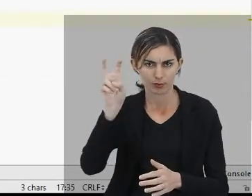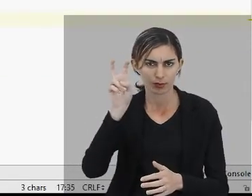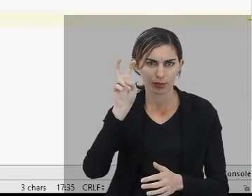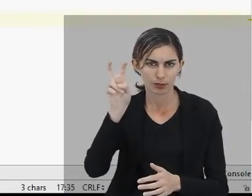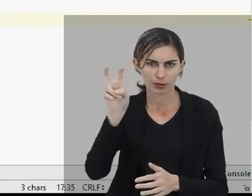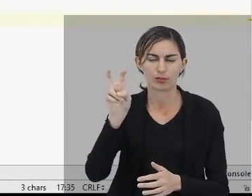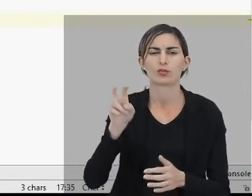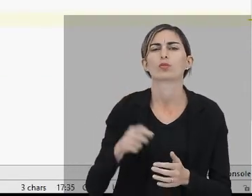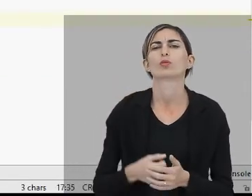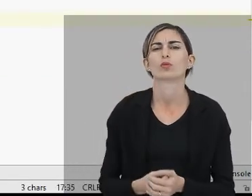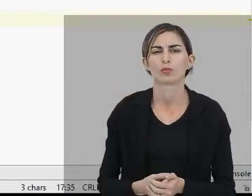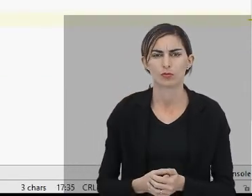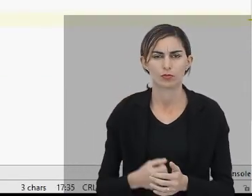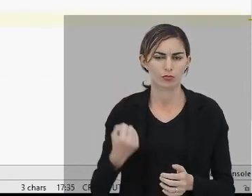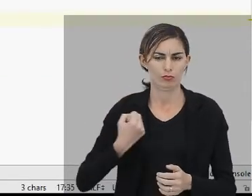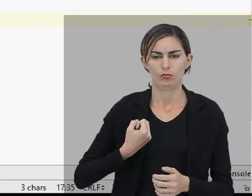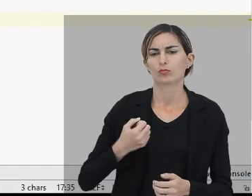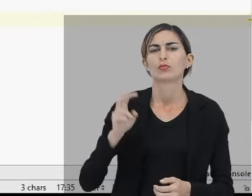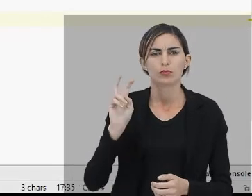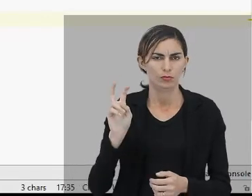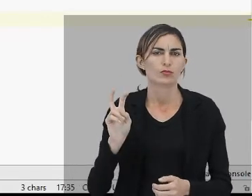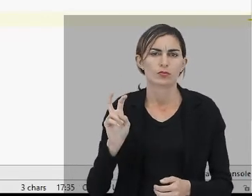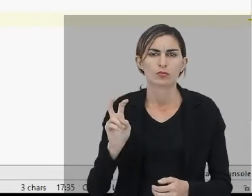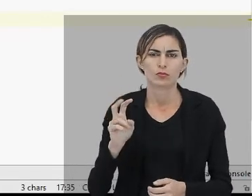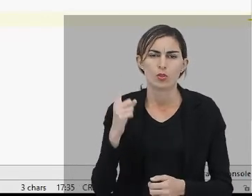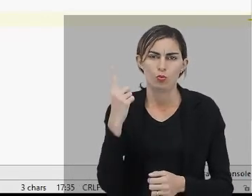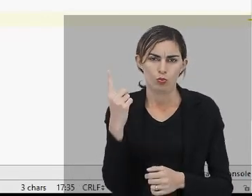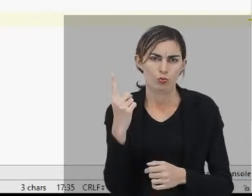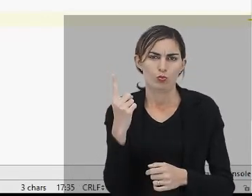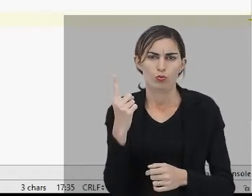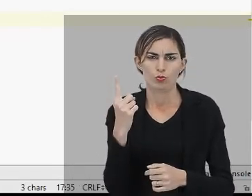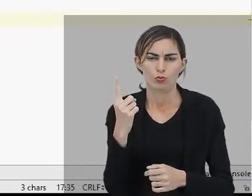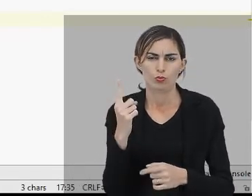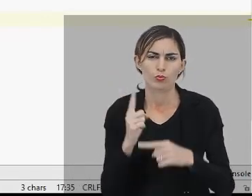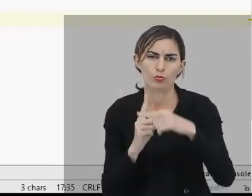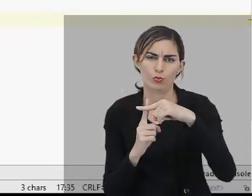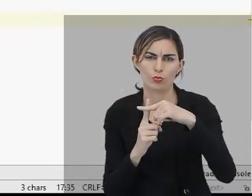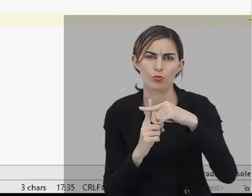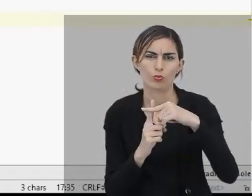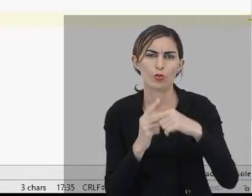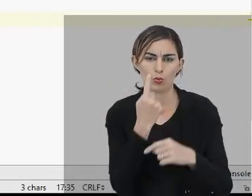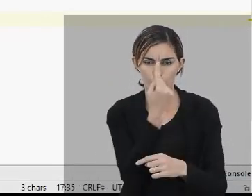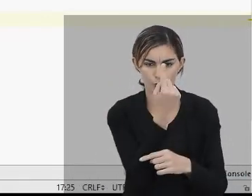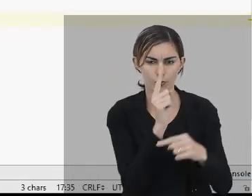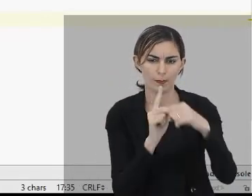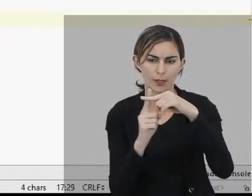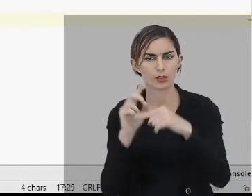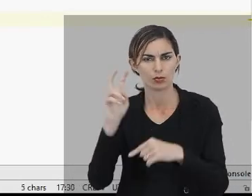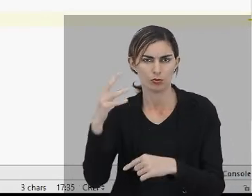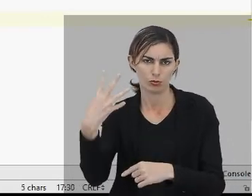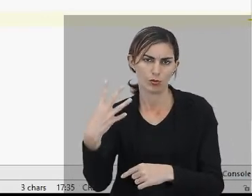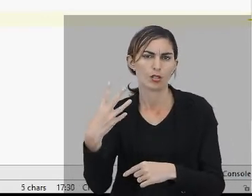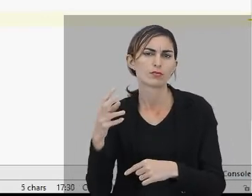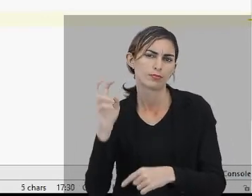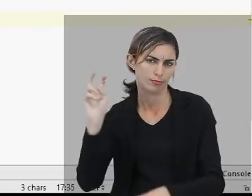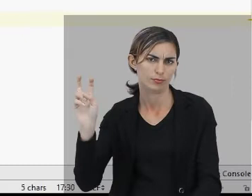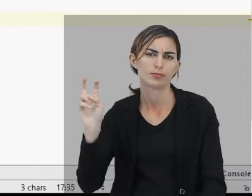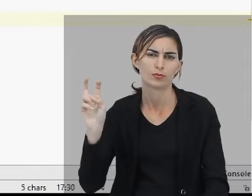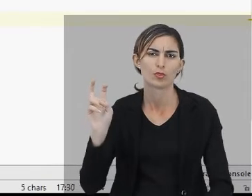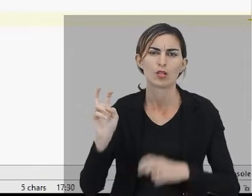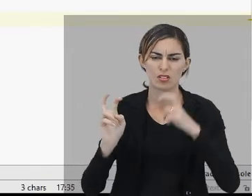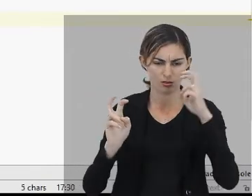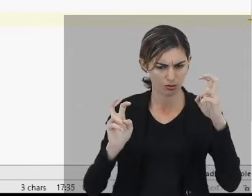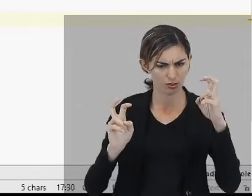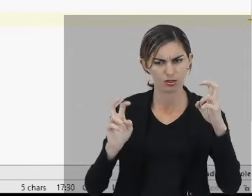5. O número vai adicionar 1 ao 4, que vai ficar 5. 5 é menor do